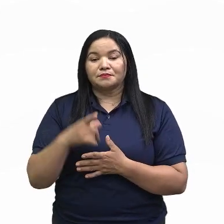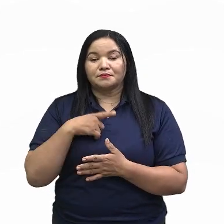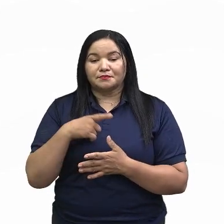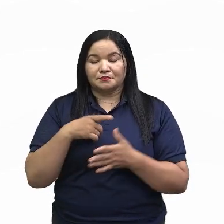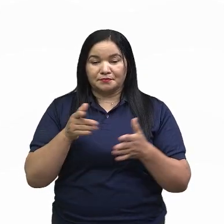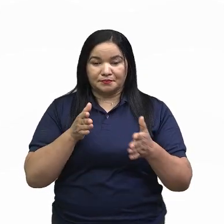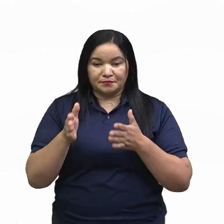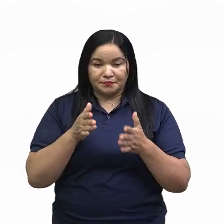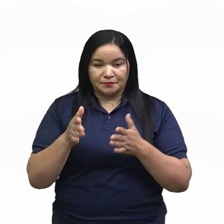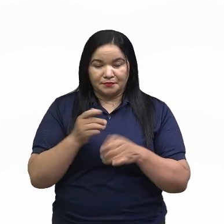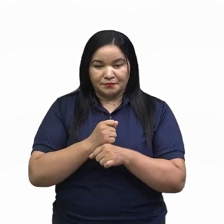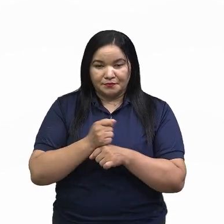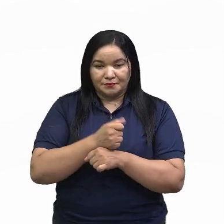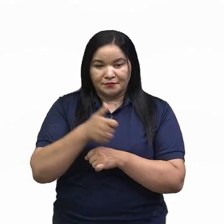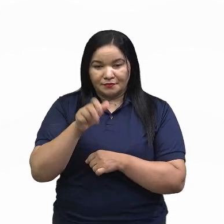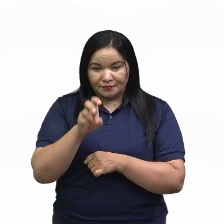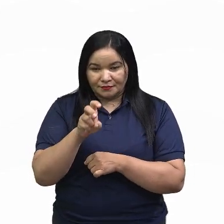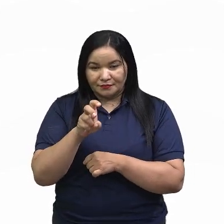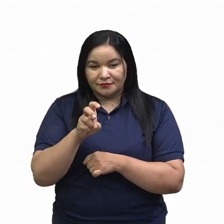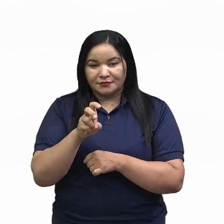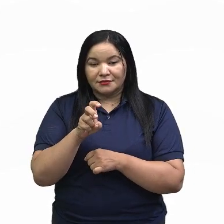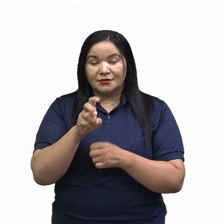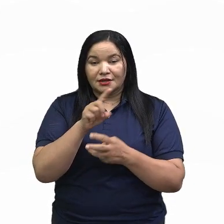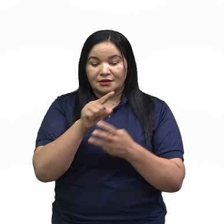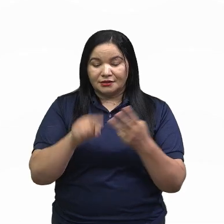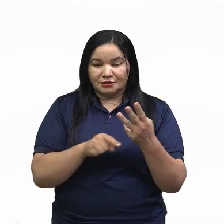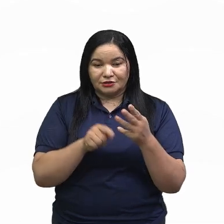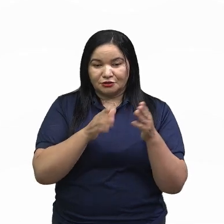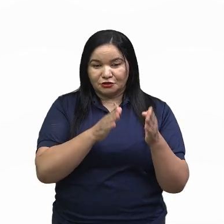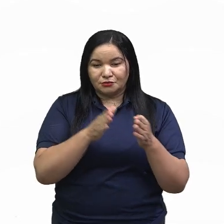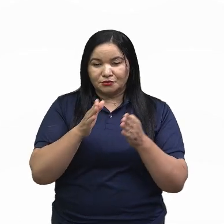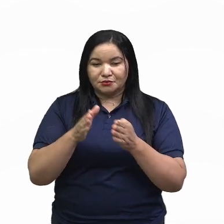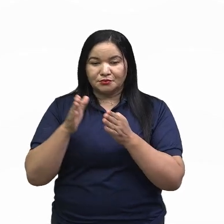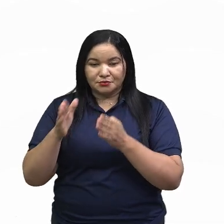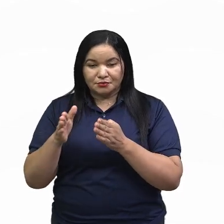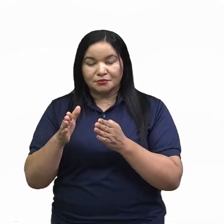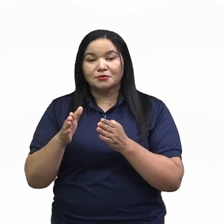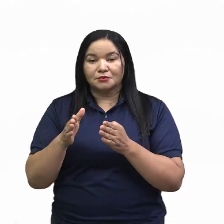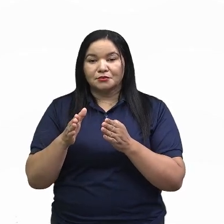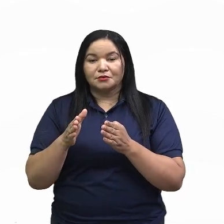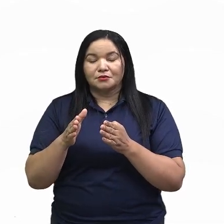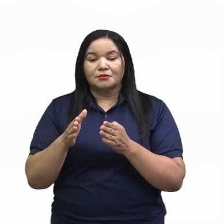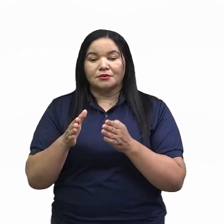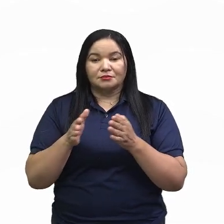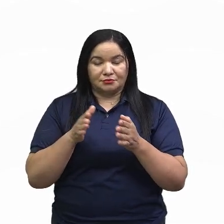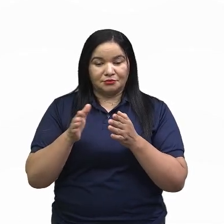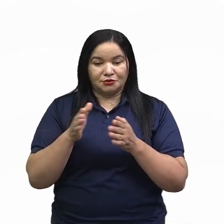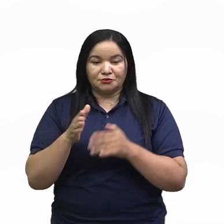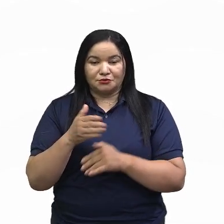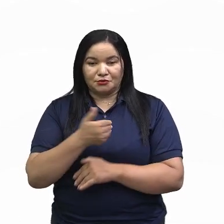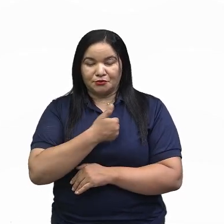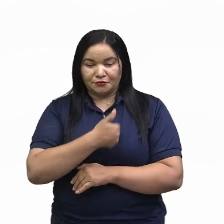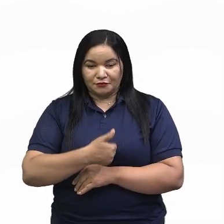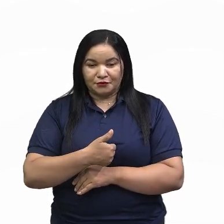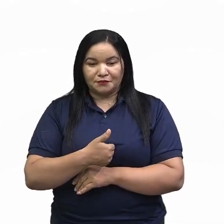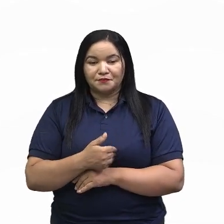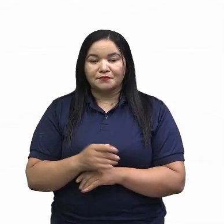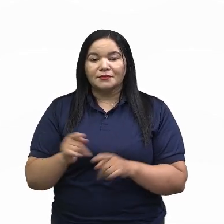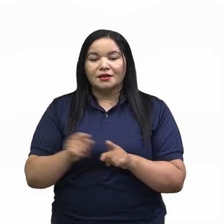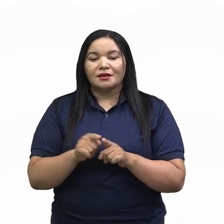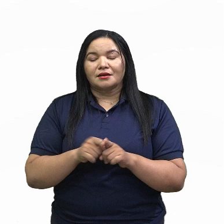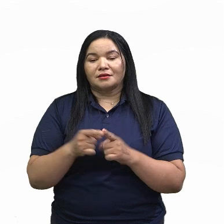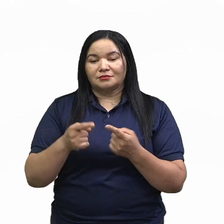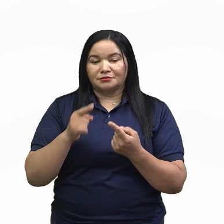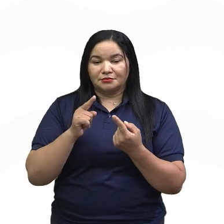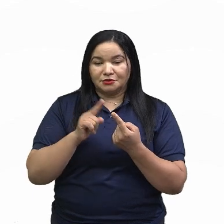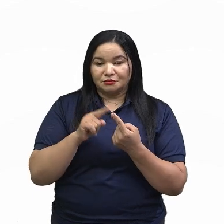desse período de 15 anos, 3 fases que dividem essa Era Vargas. Num primeiro momento,